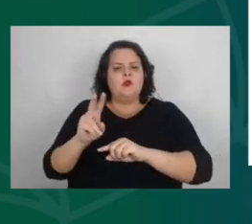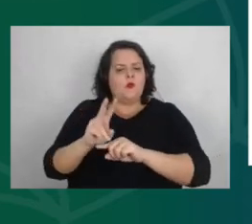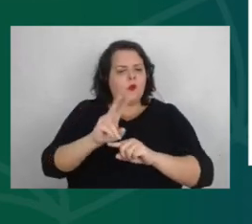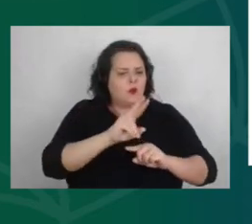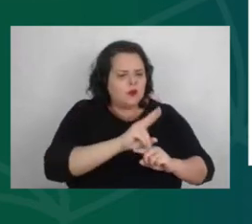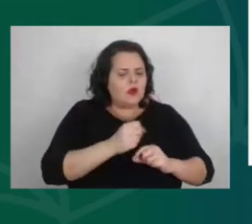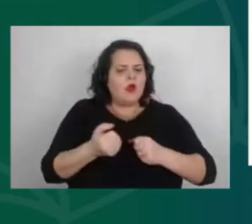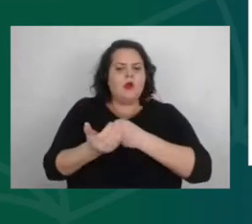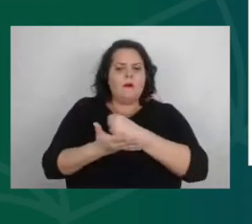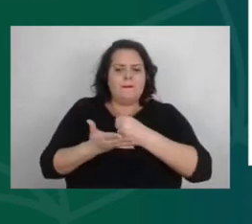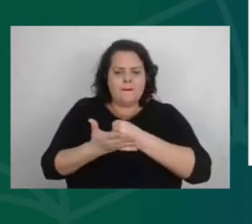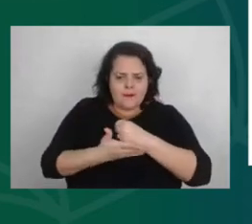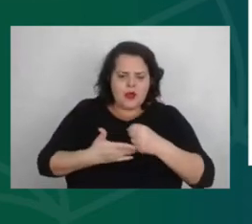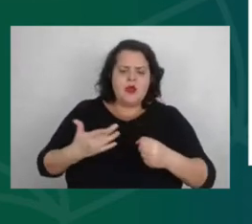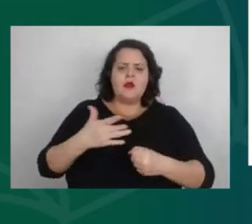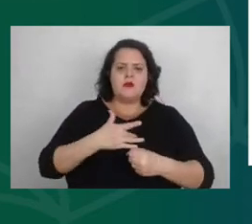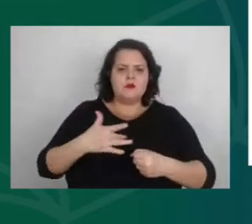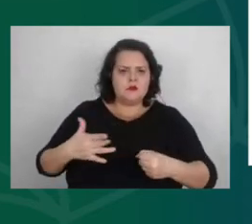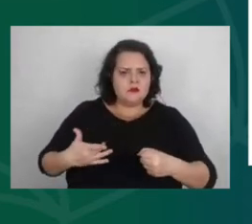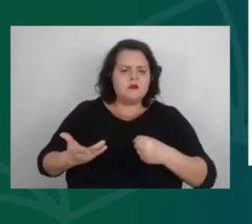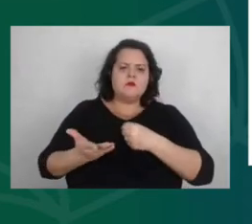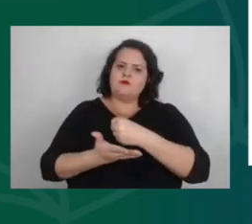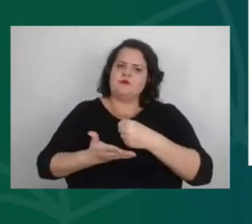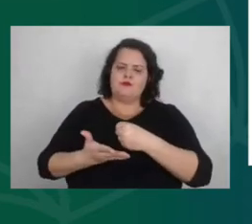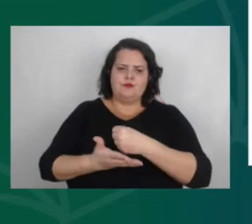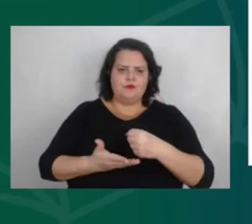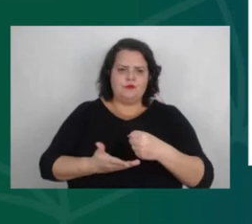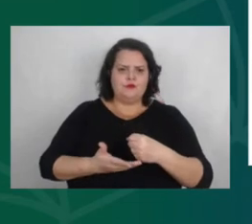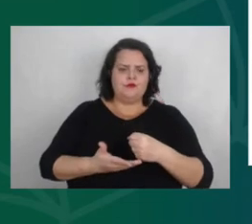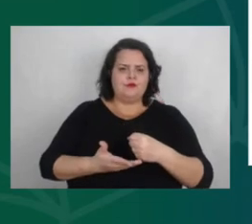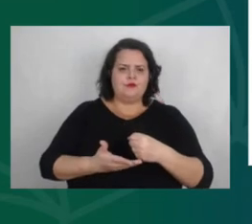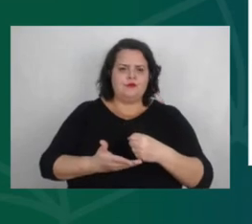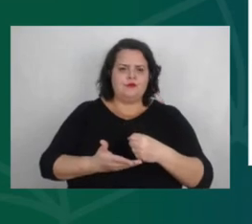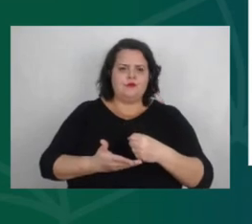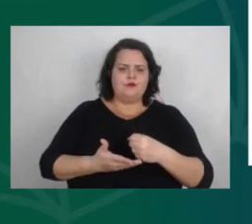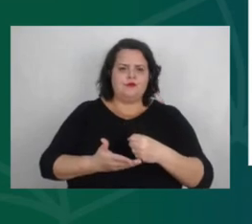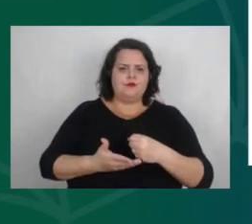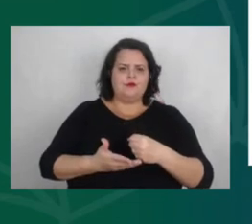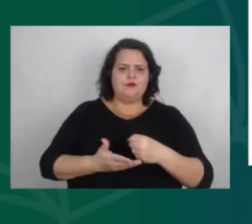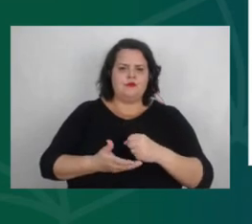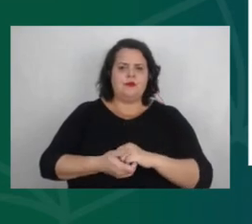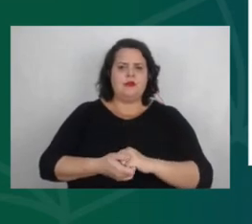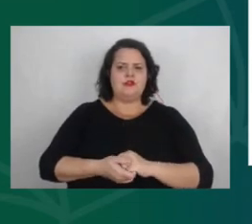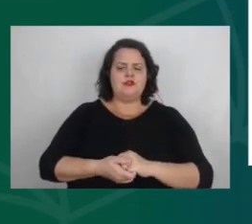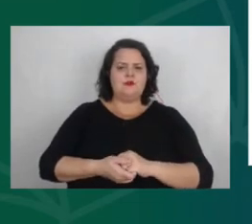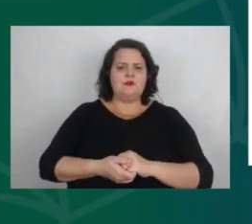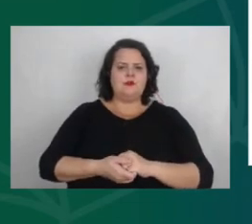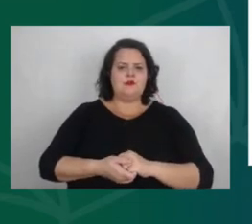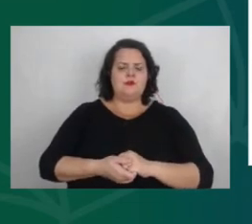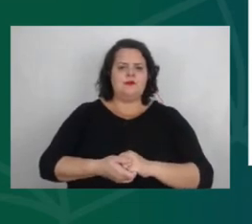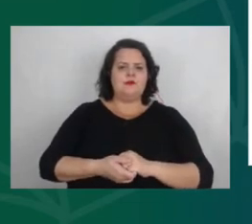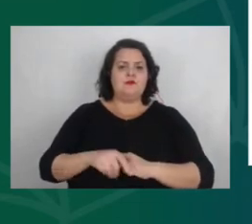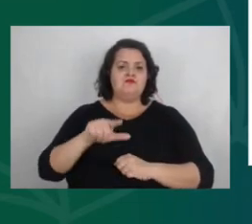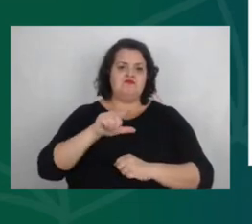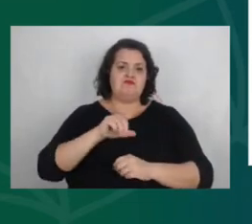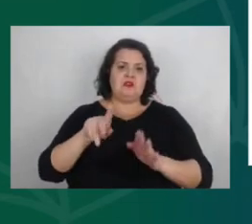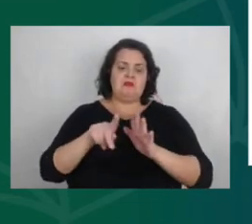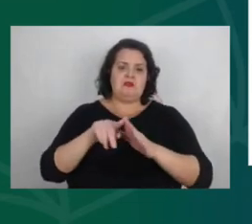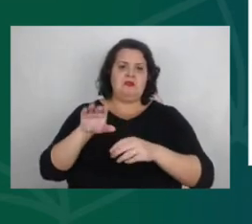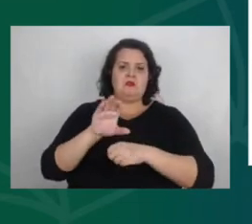também a água, e tudo isso é uma área de aprovação de saúde, da qual a própria Constituição de